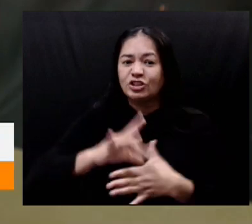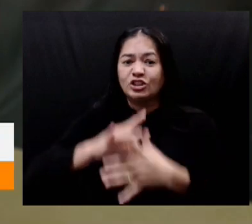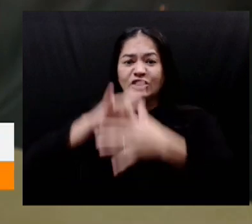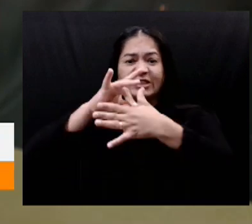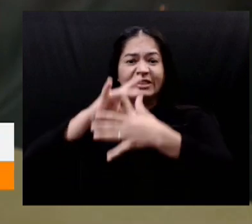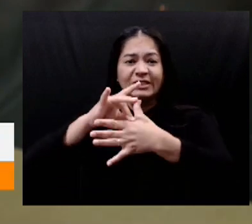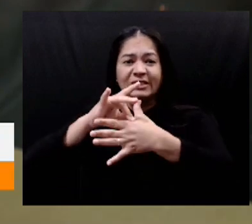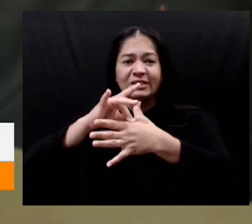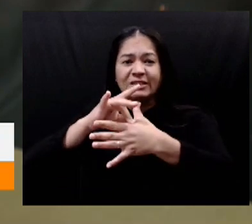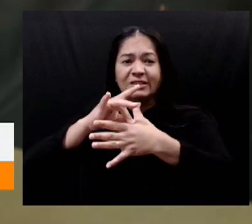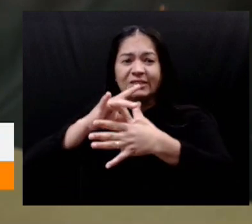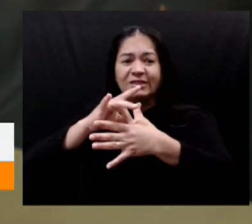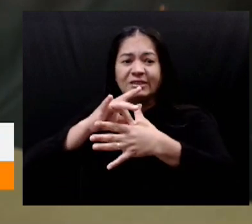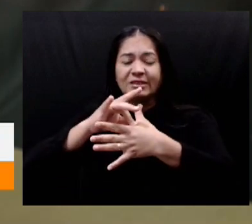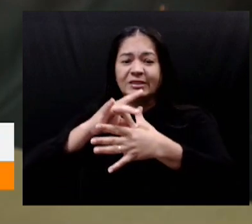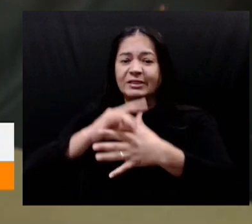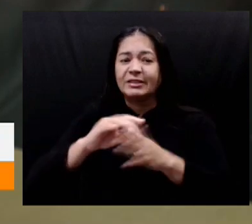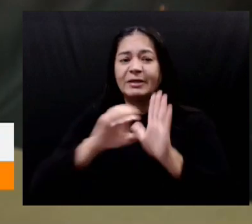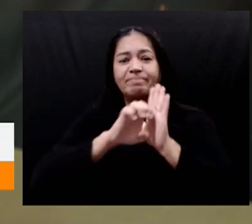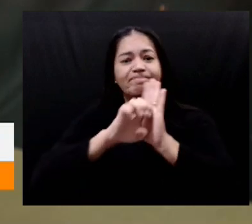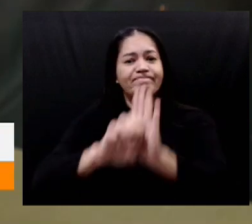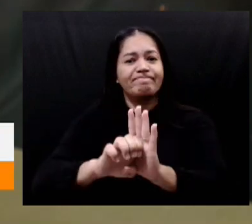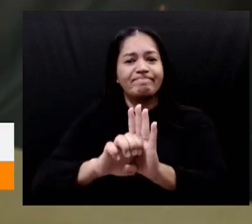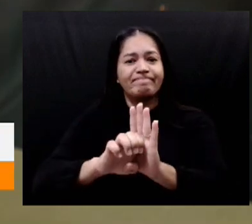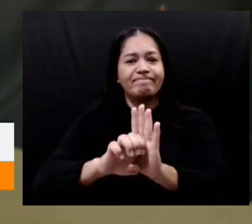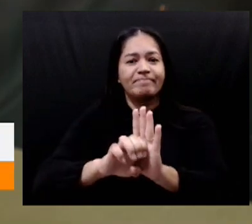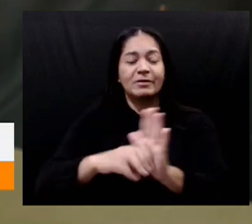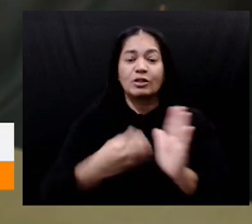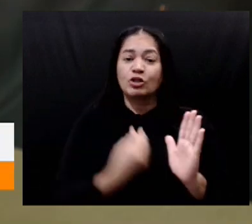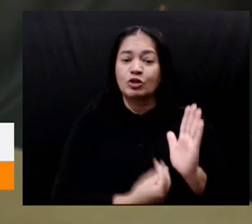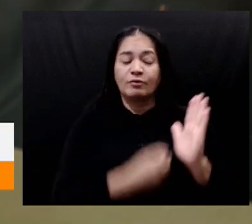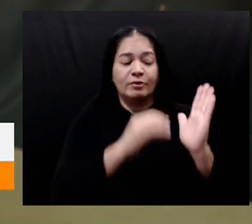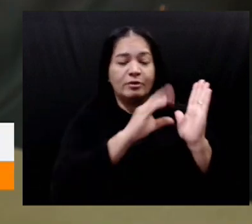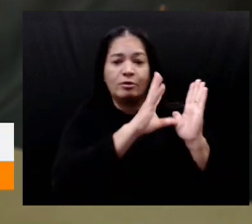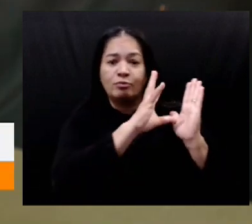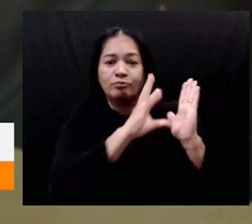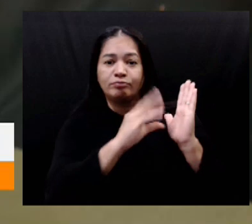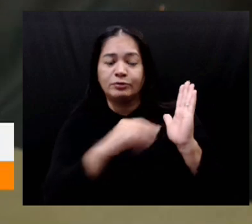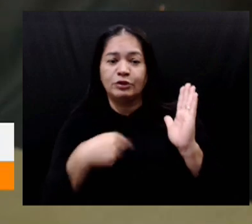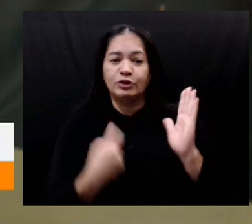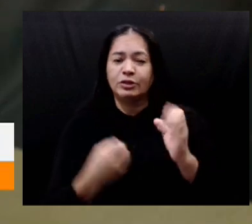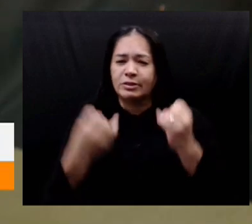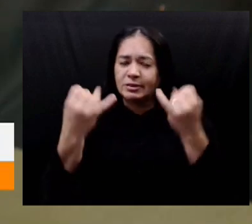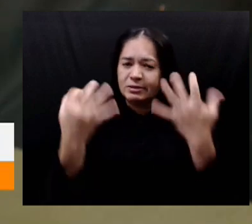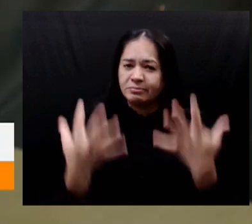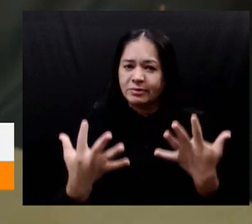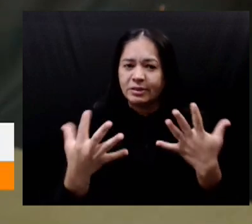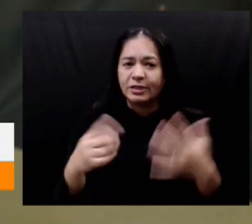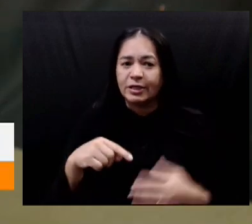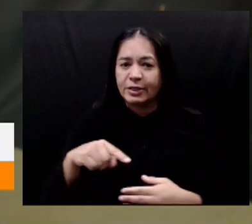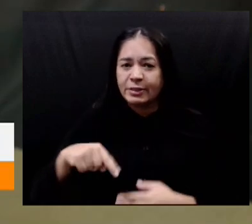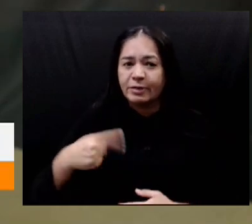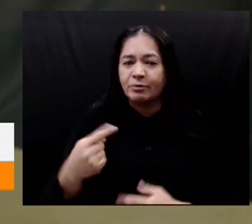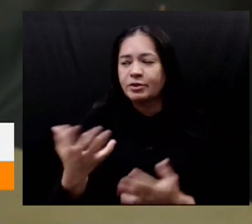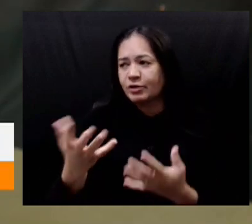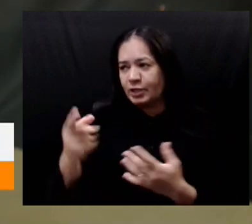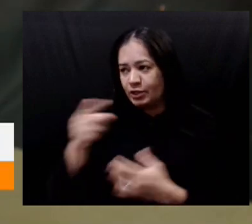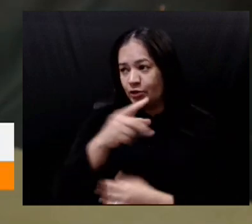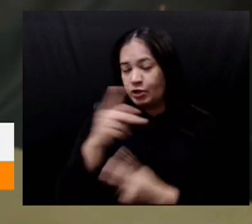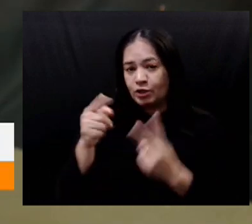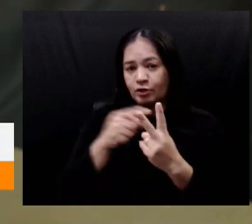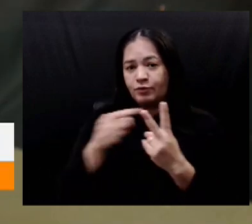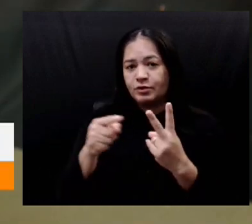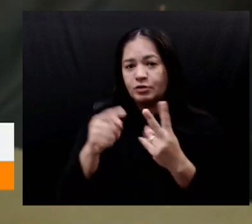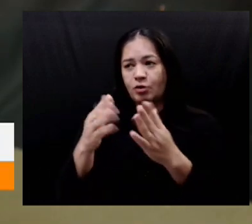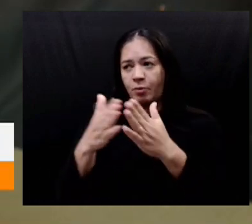lições exemplares e inspiradoras. A gente vai falar sobre eles e aí depois eu gostaria que vocês duas, né,